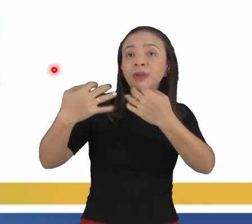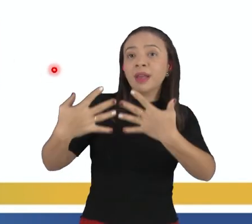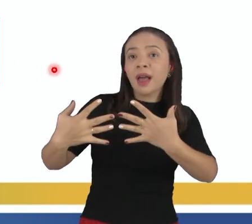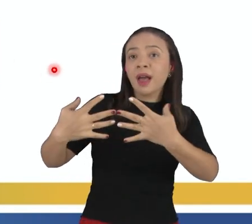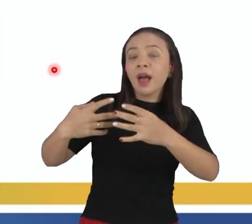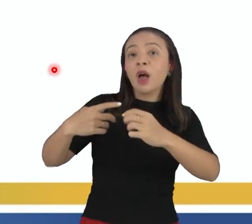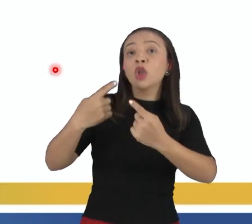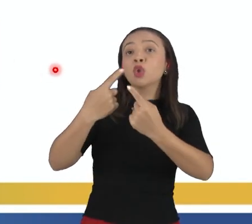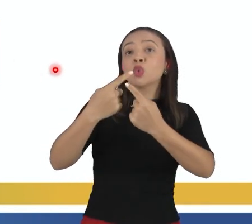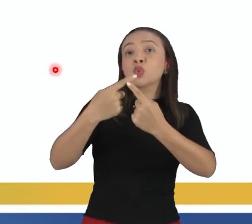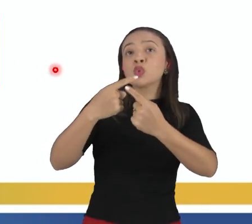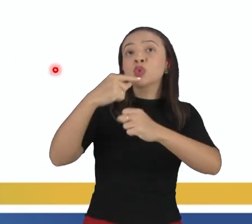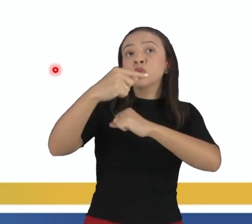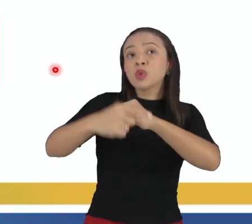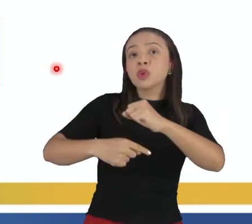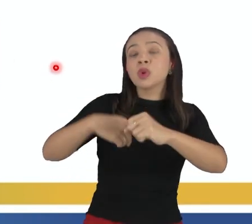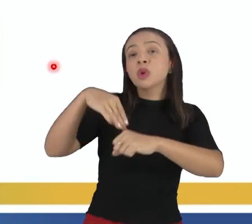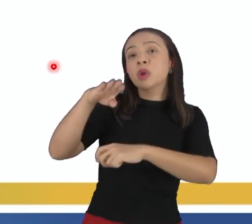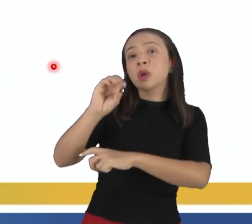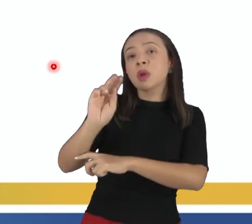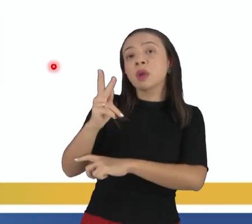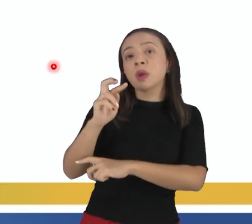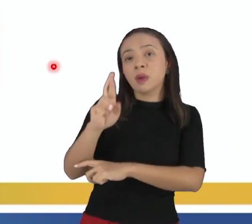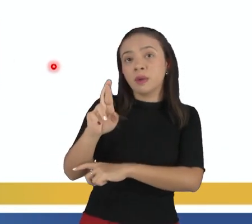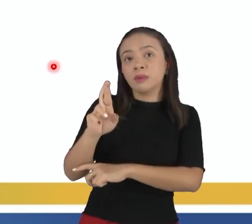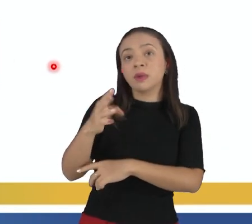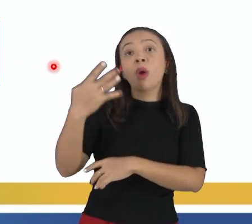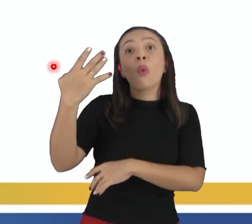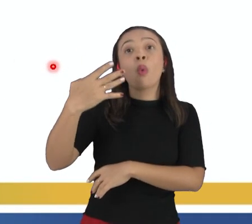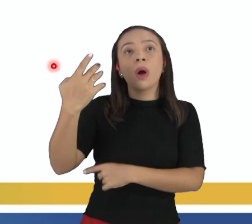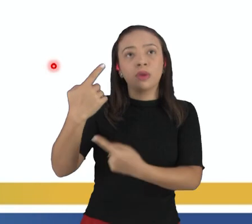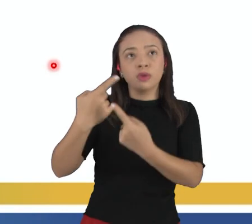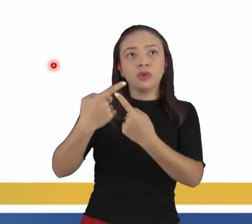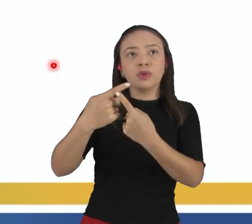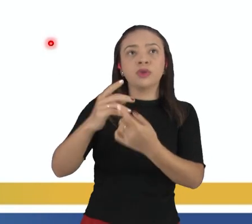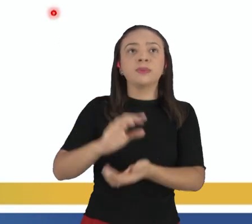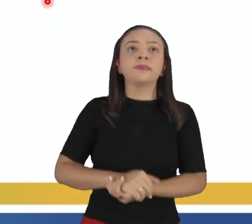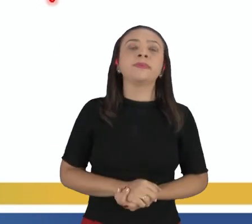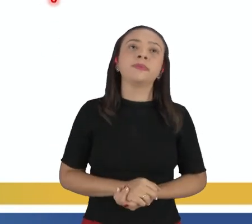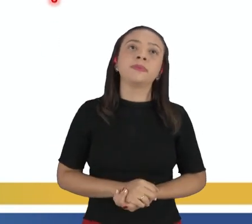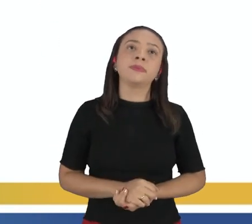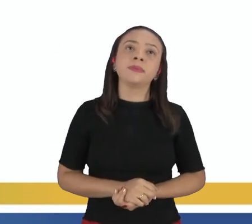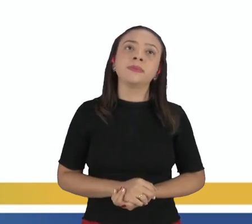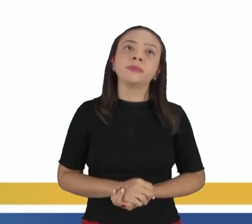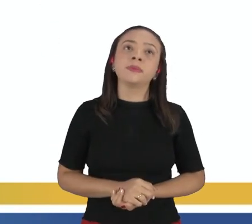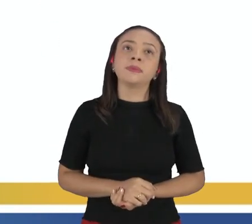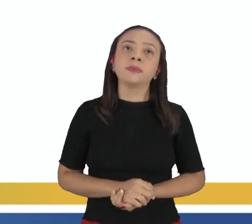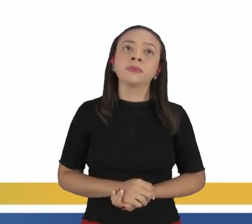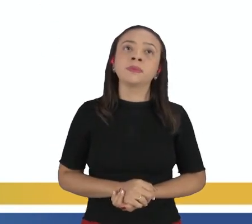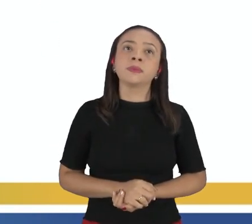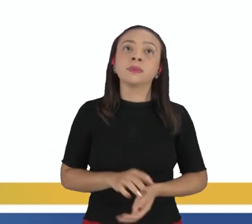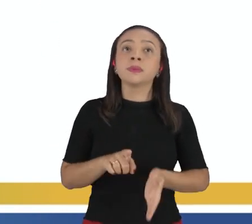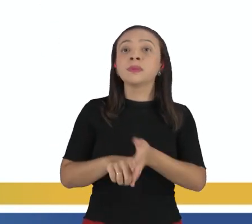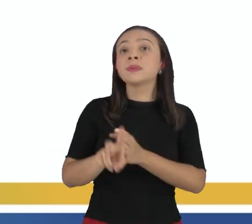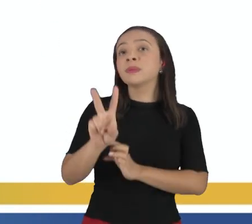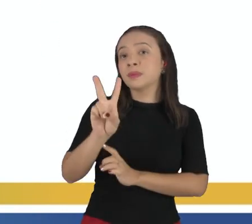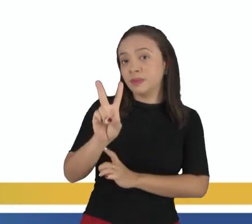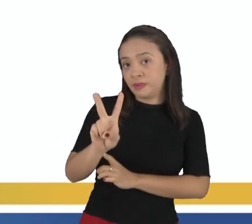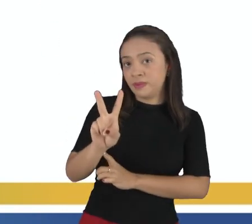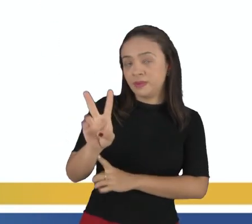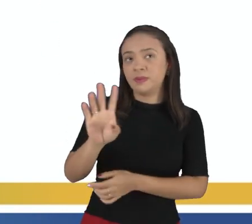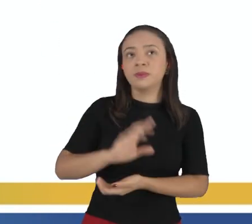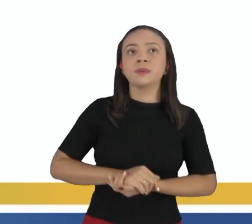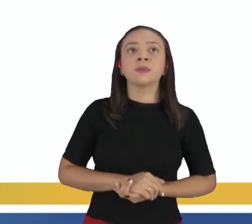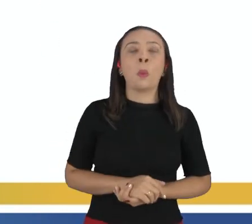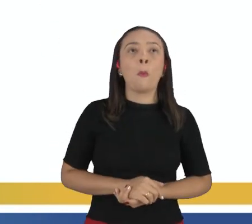de Bohr, ok? O quarto modelo atômico. Questão 2, né? Aqui tem